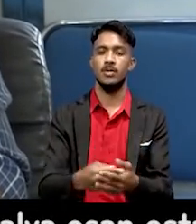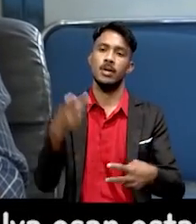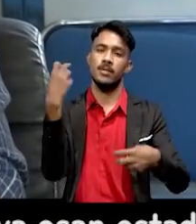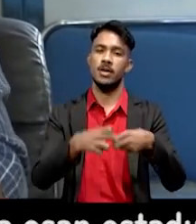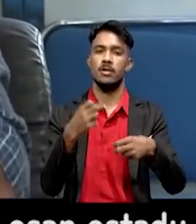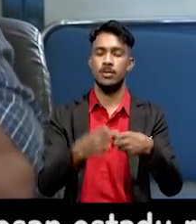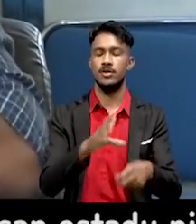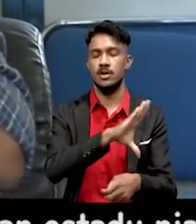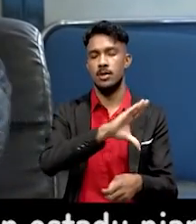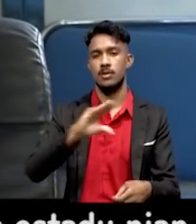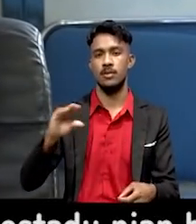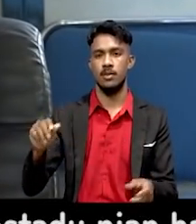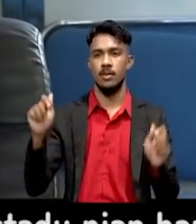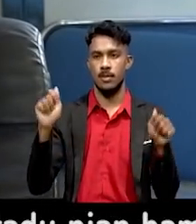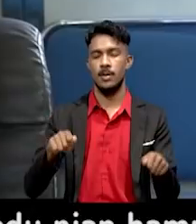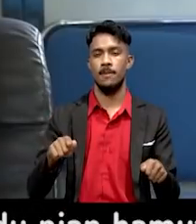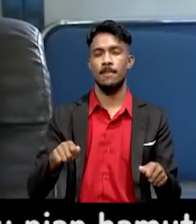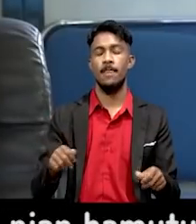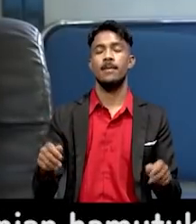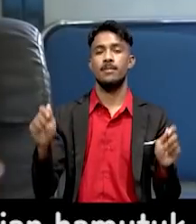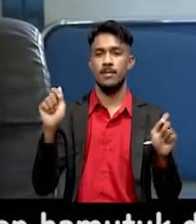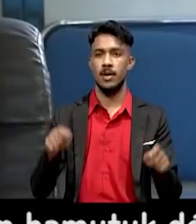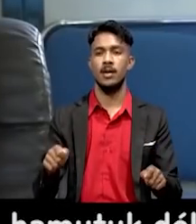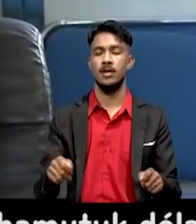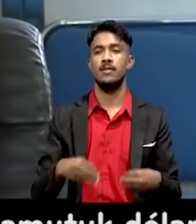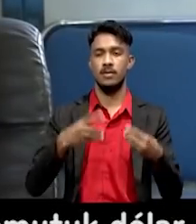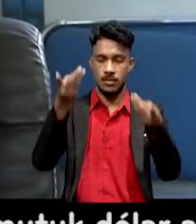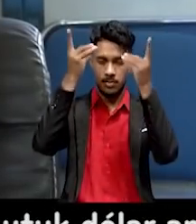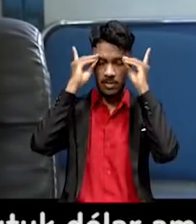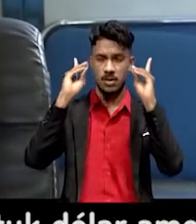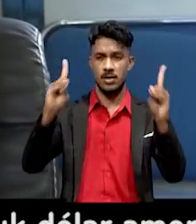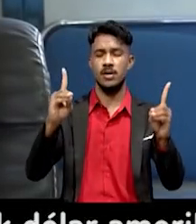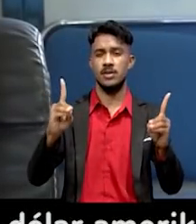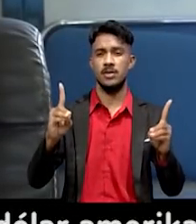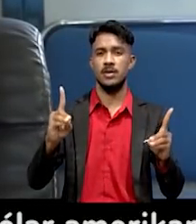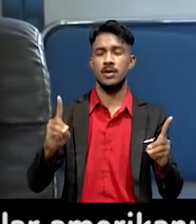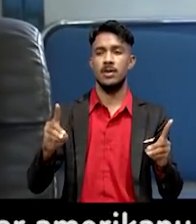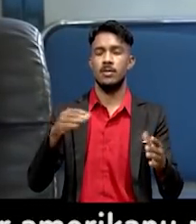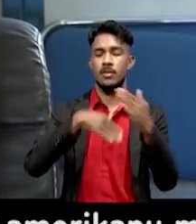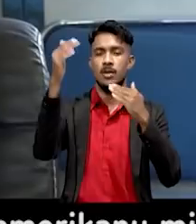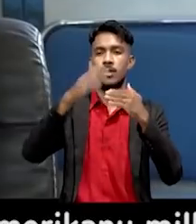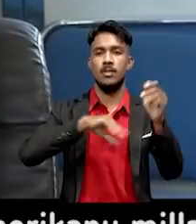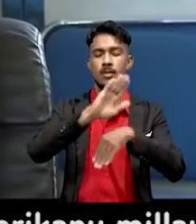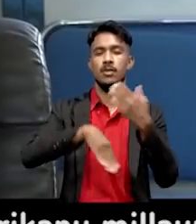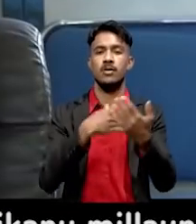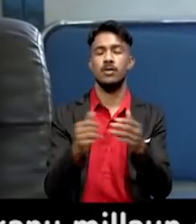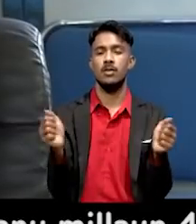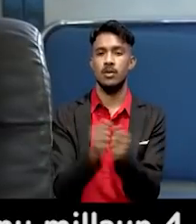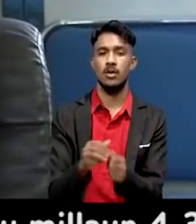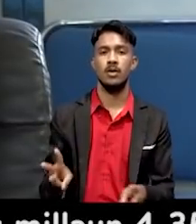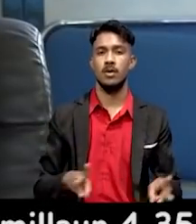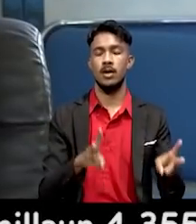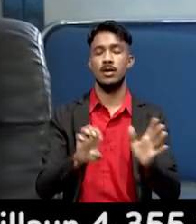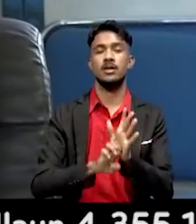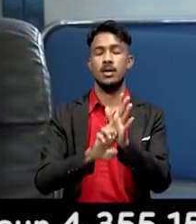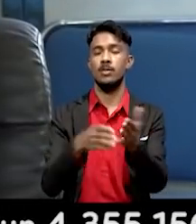i hatu i belem solusiona problema hirakne hor dalang na bem maka diak,